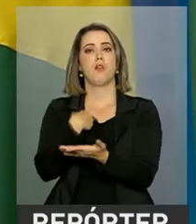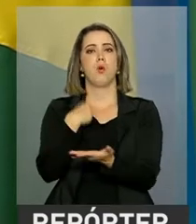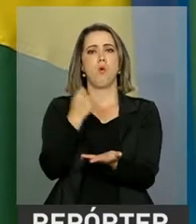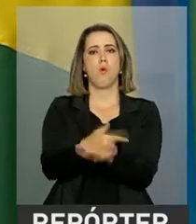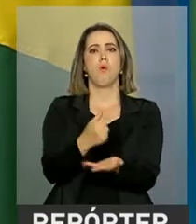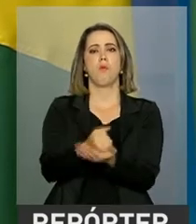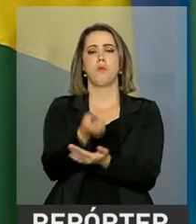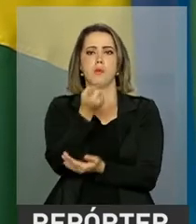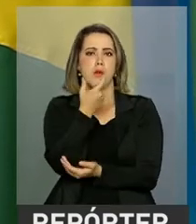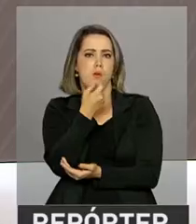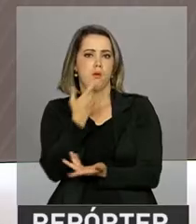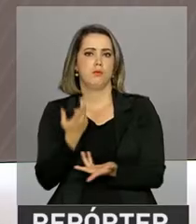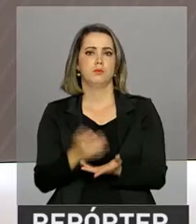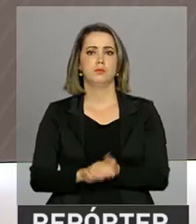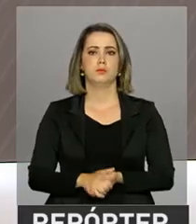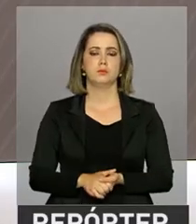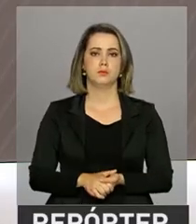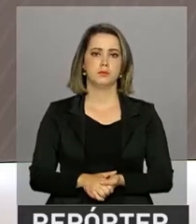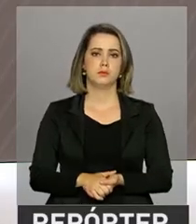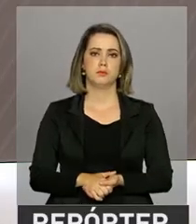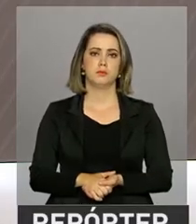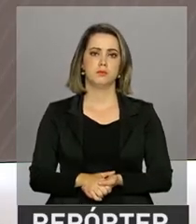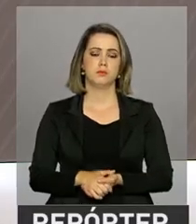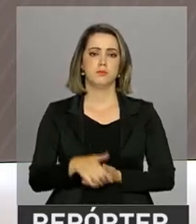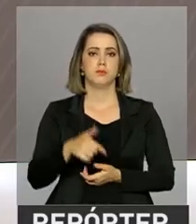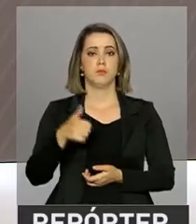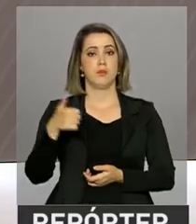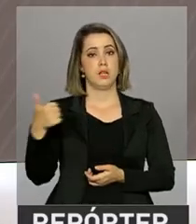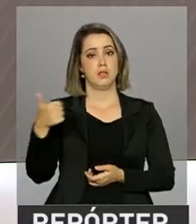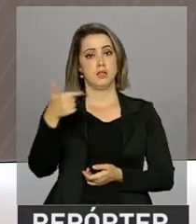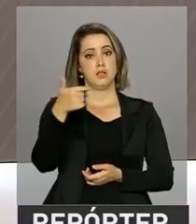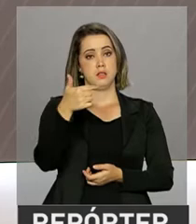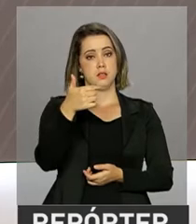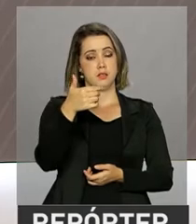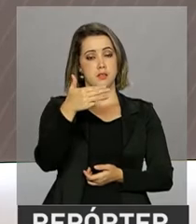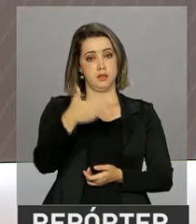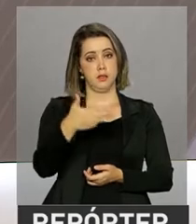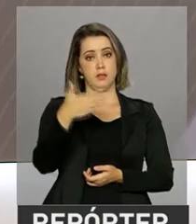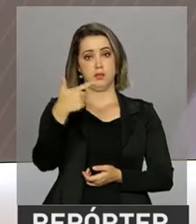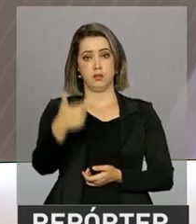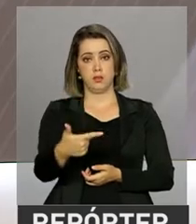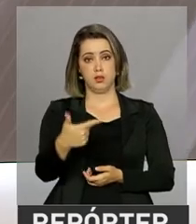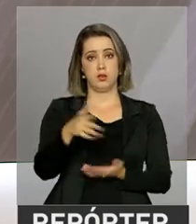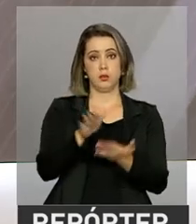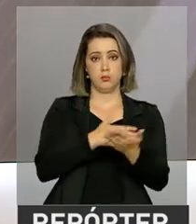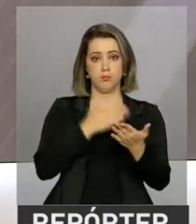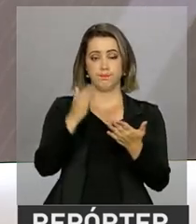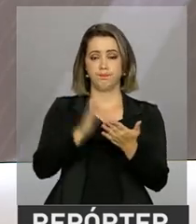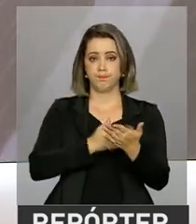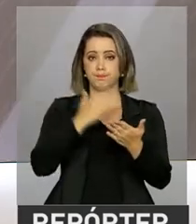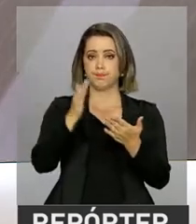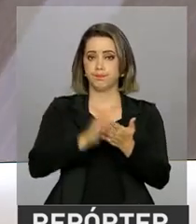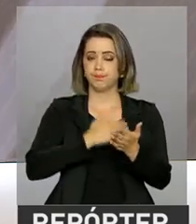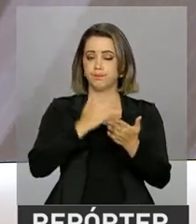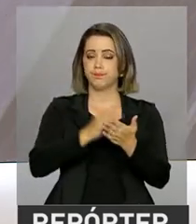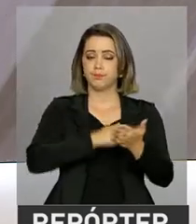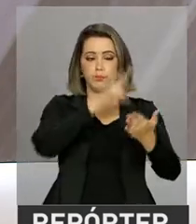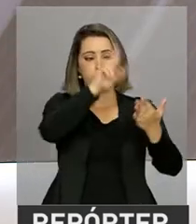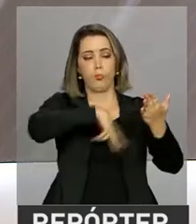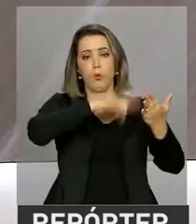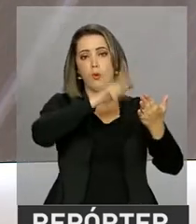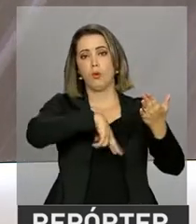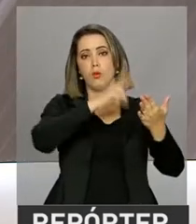o padrão familiar 132 páginas esse é o tamanho do relatório do deputado rogério marinho